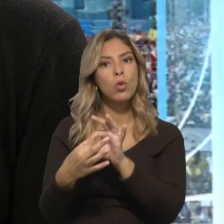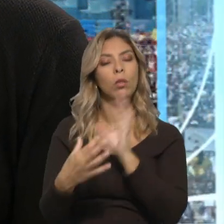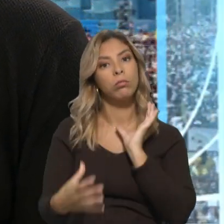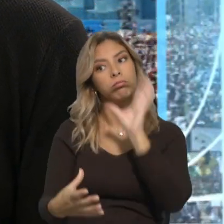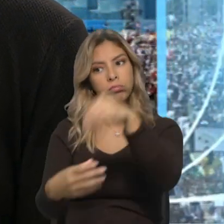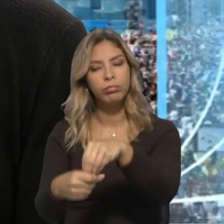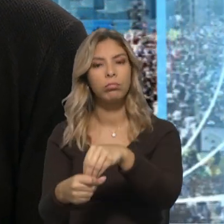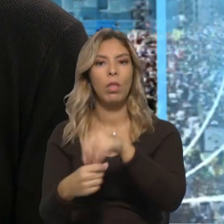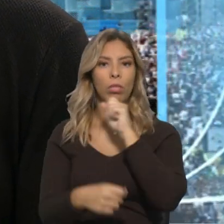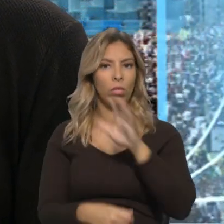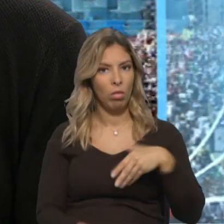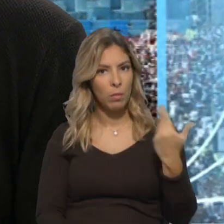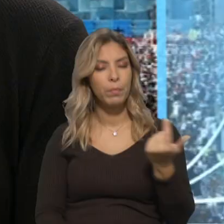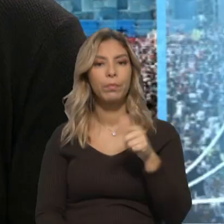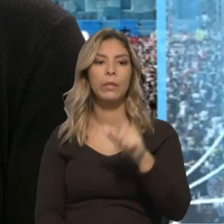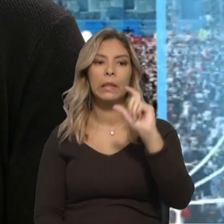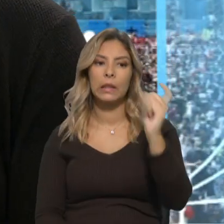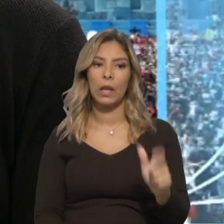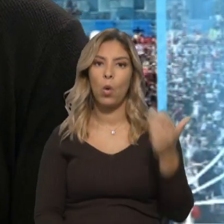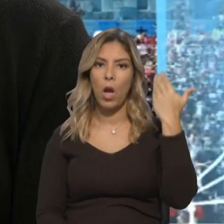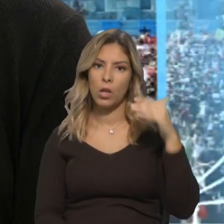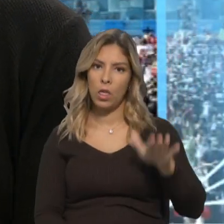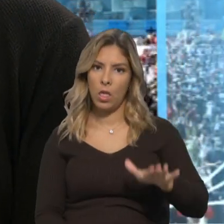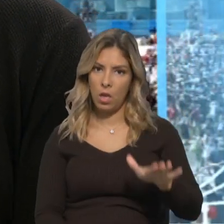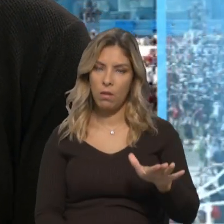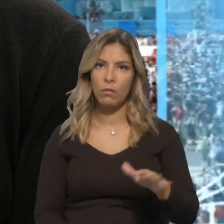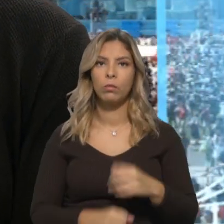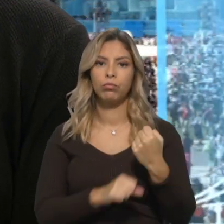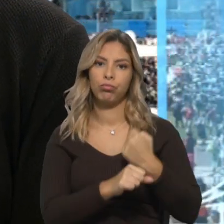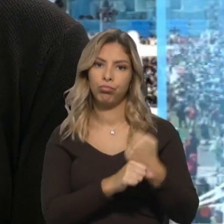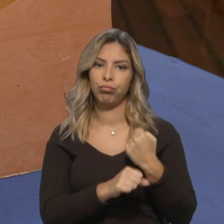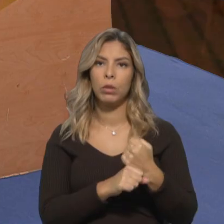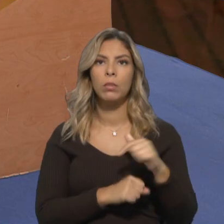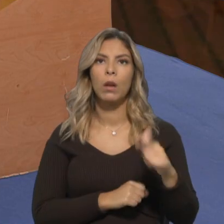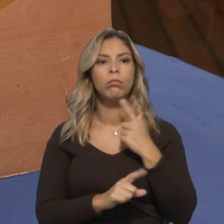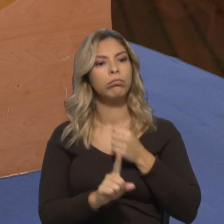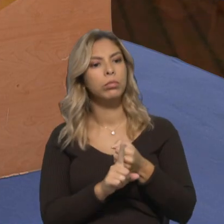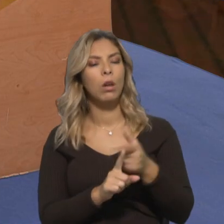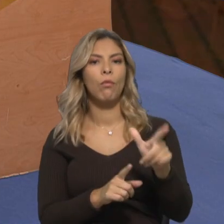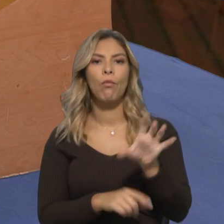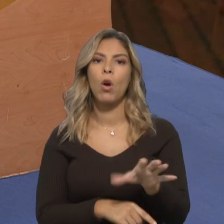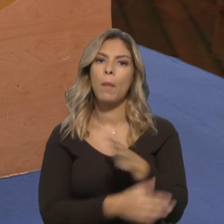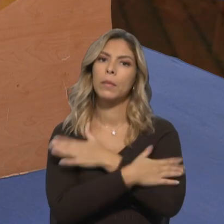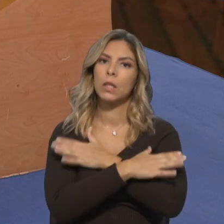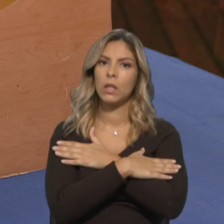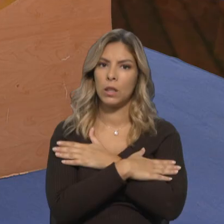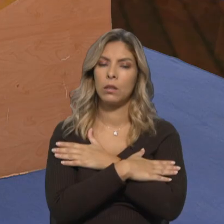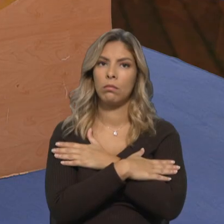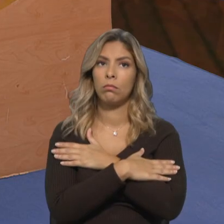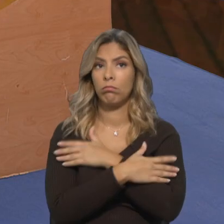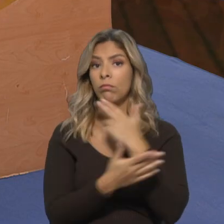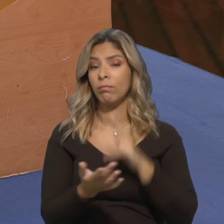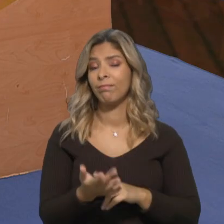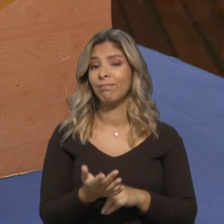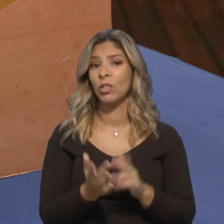em Itália, um dos nossos superiores dizia-me a primeira forma de ser missionário é através da amizade. E nós vemos isso no Evangelho. Jesus